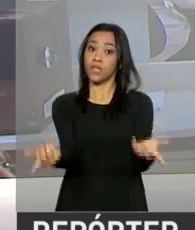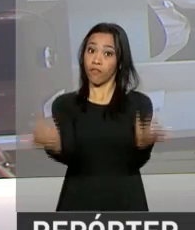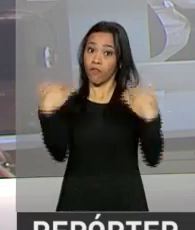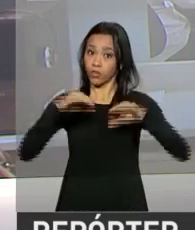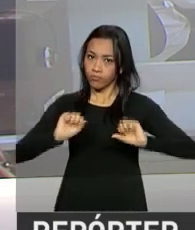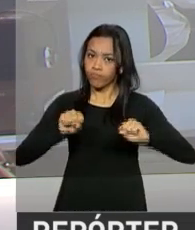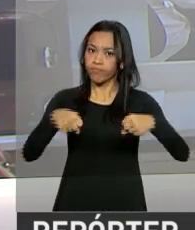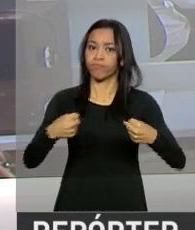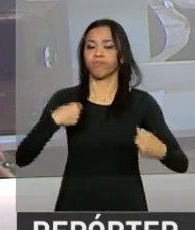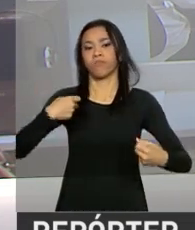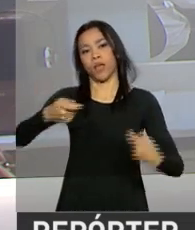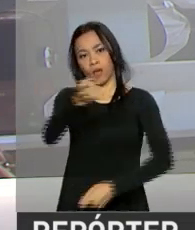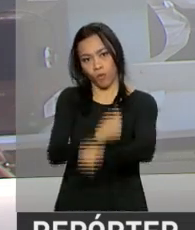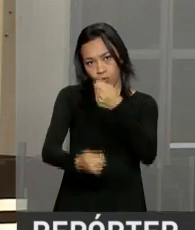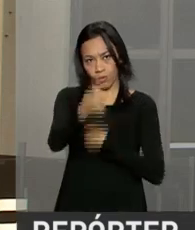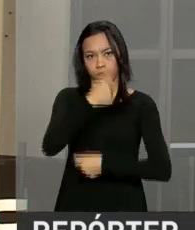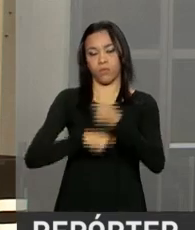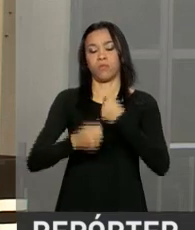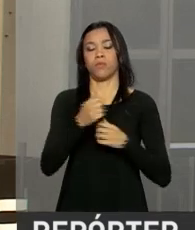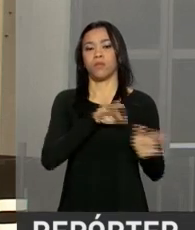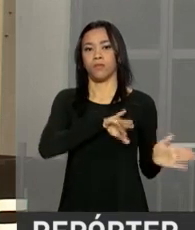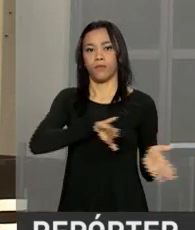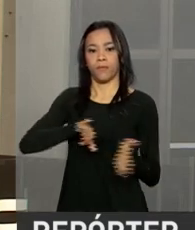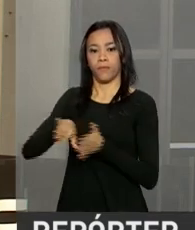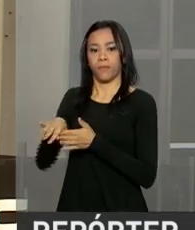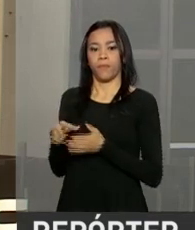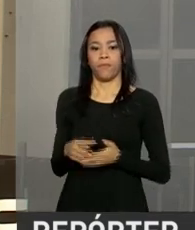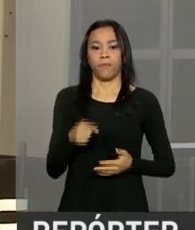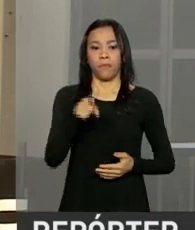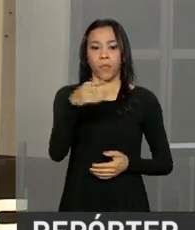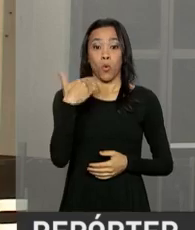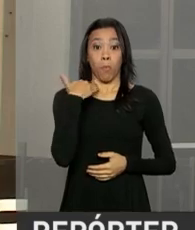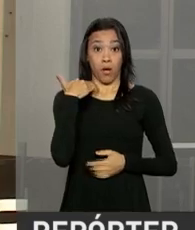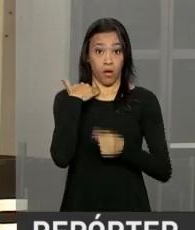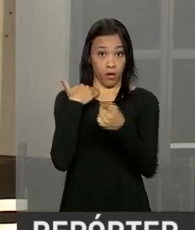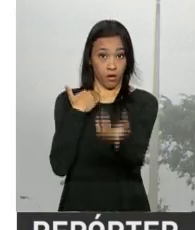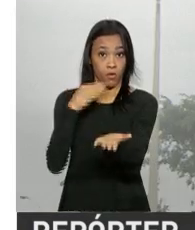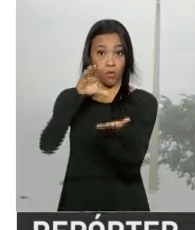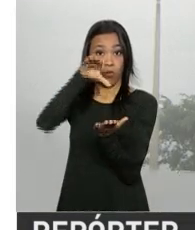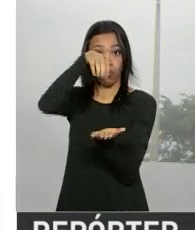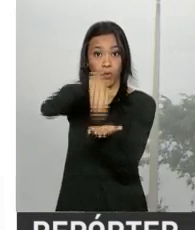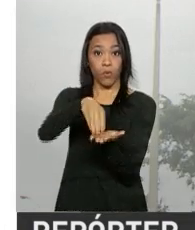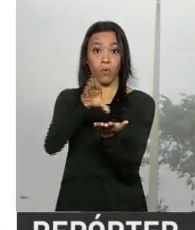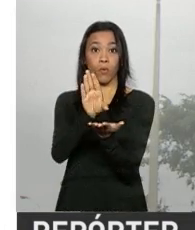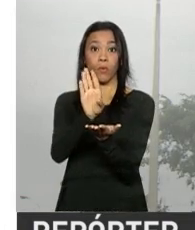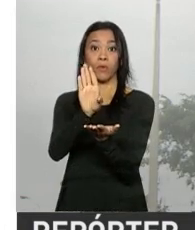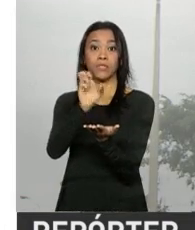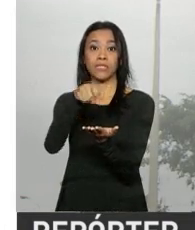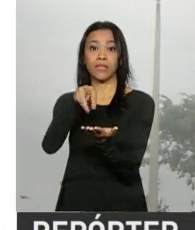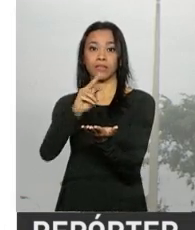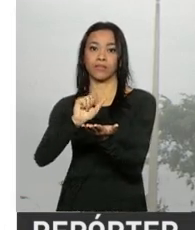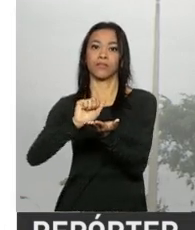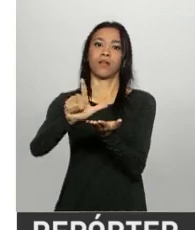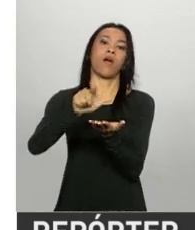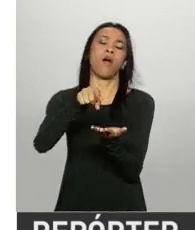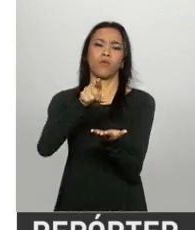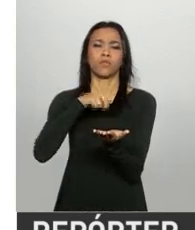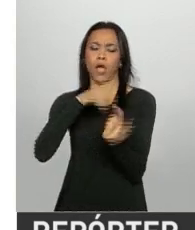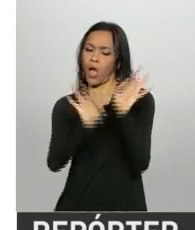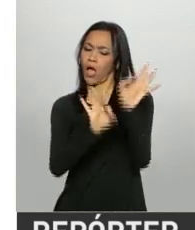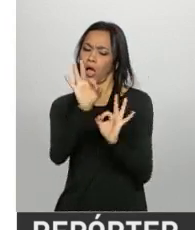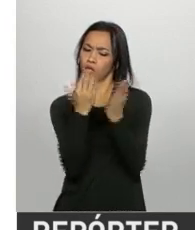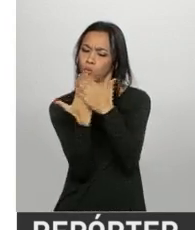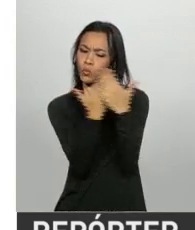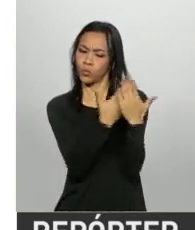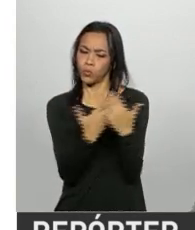da atividade econômica. O Banco Central já trabalha com a projeção de uma inflação no centro da meta para o ano